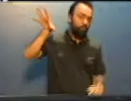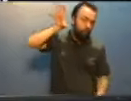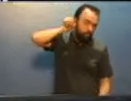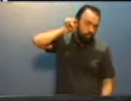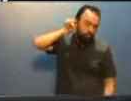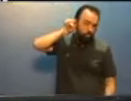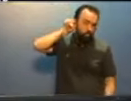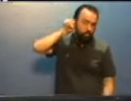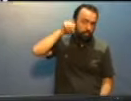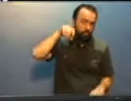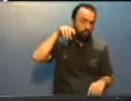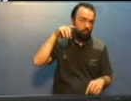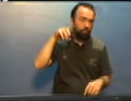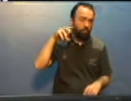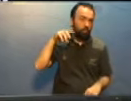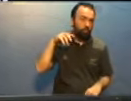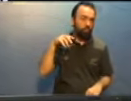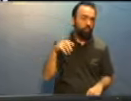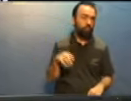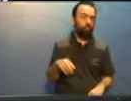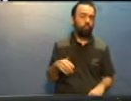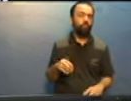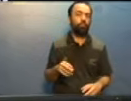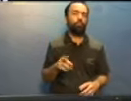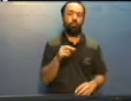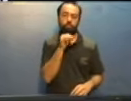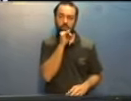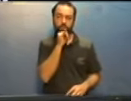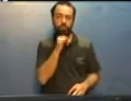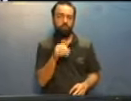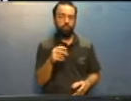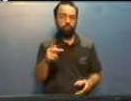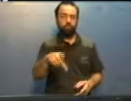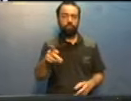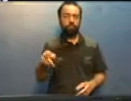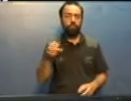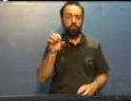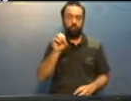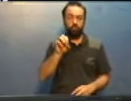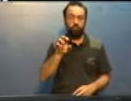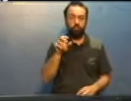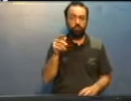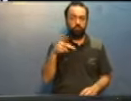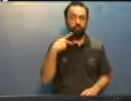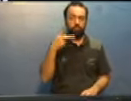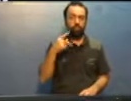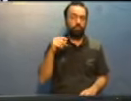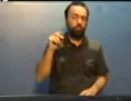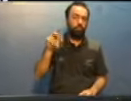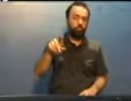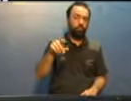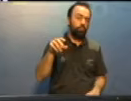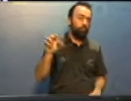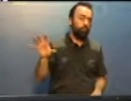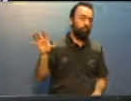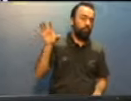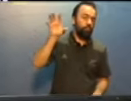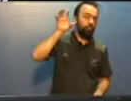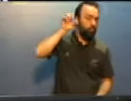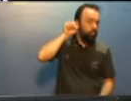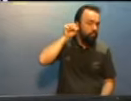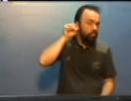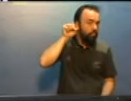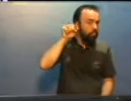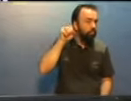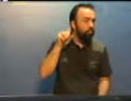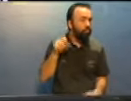eles captam os comandos, por exemplo, um comando que o professor dá, e através desse som a gente detecta o tipo de aplicação desse movimento.